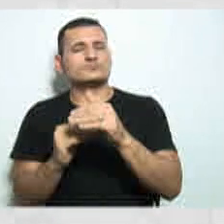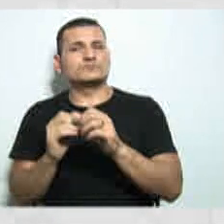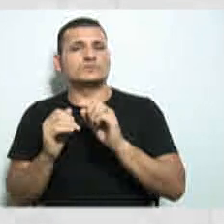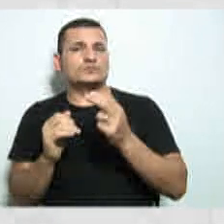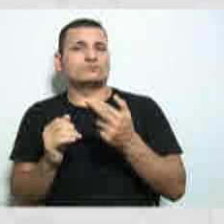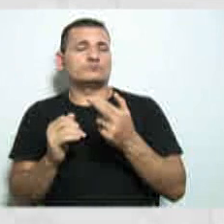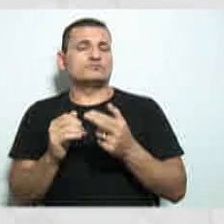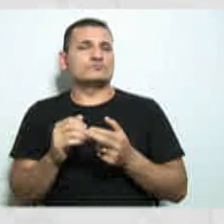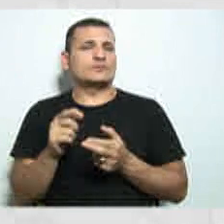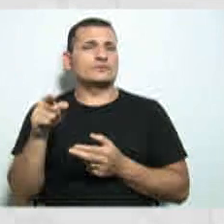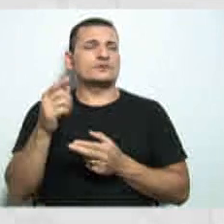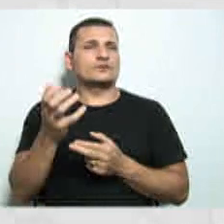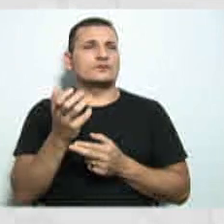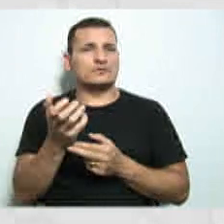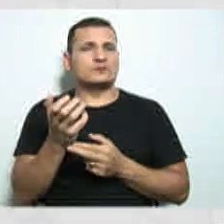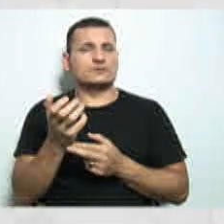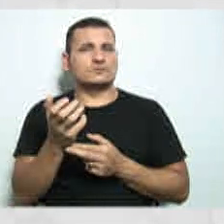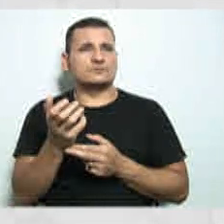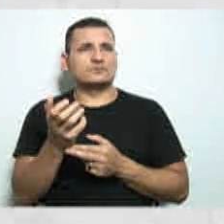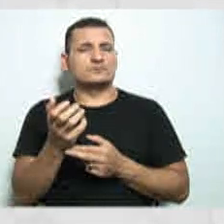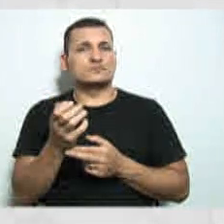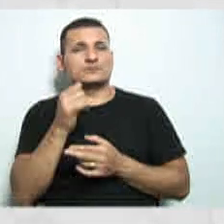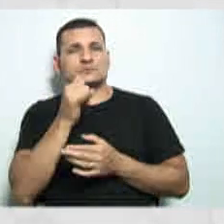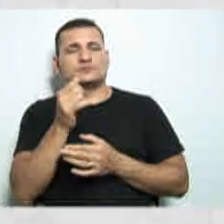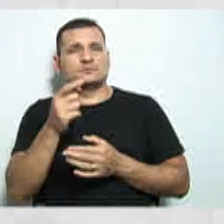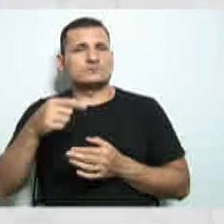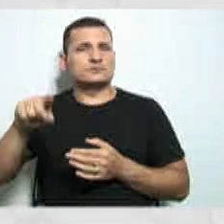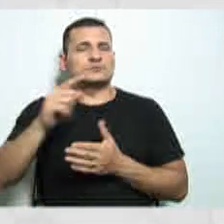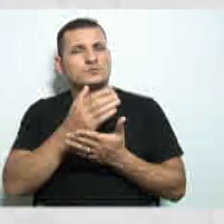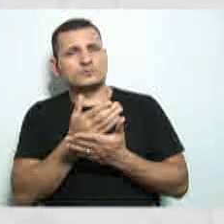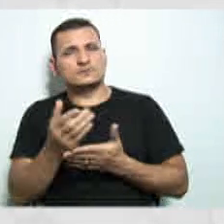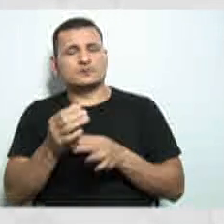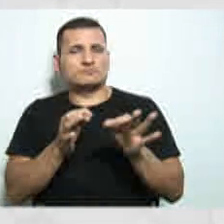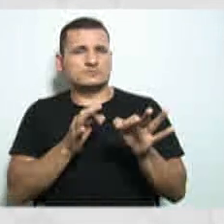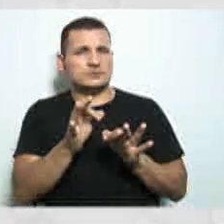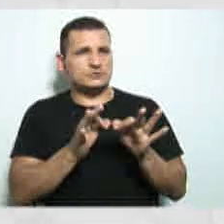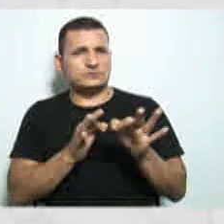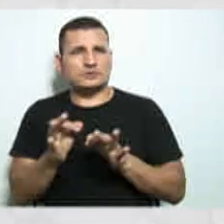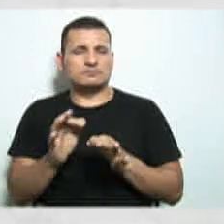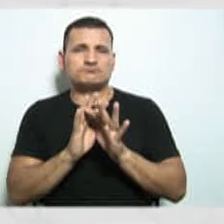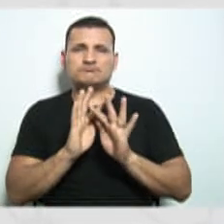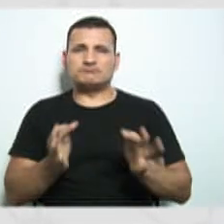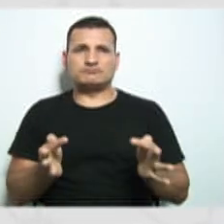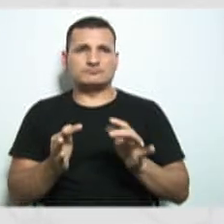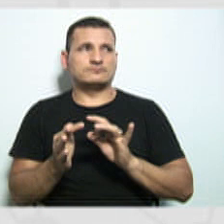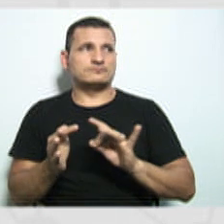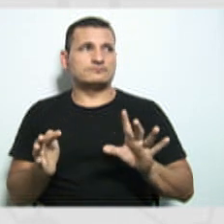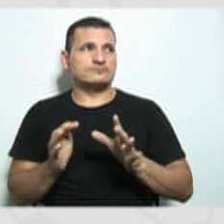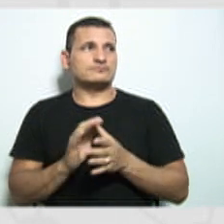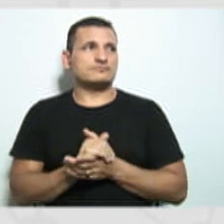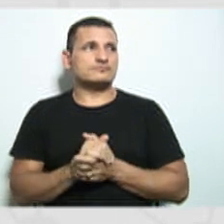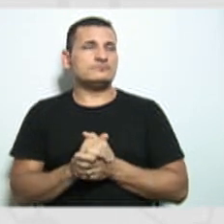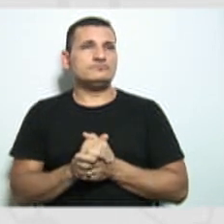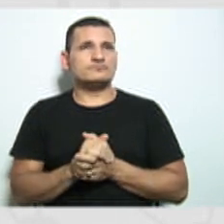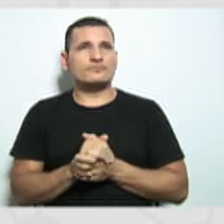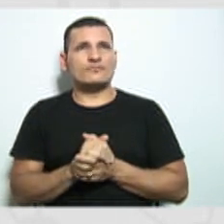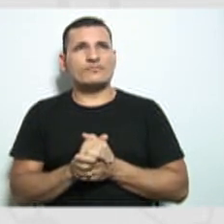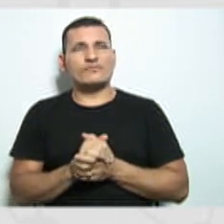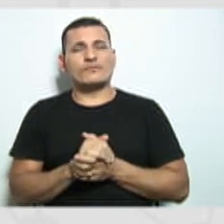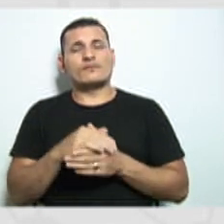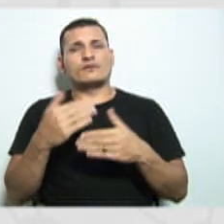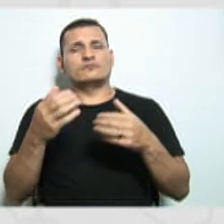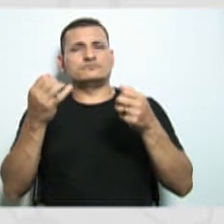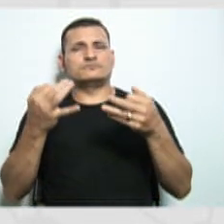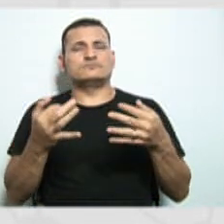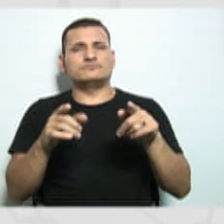que ela quer ser a partir do momento que você começa a planejar? É muito simples, meu querido. Olha lá, ó. Olha aqui, ó. E aí nós falamos